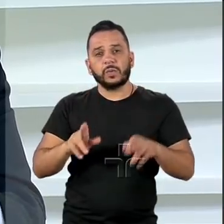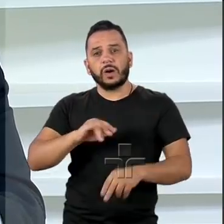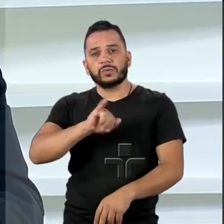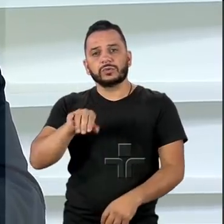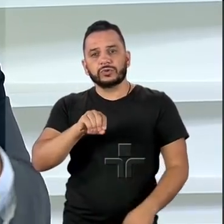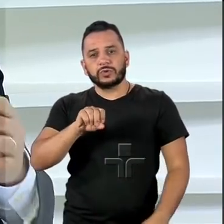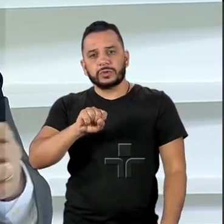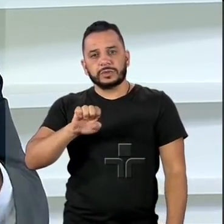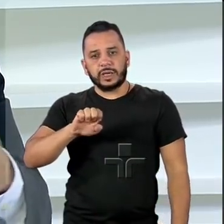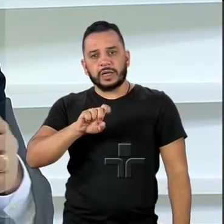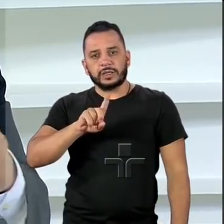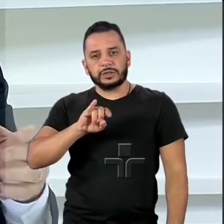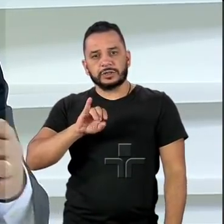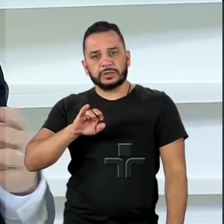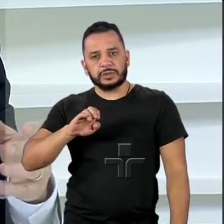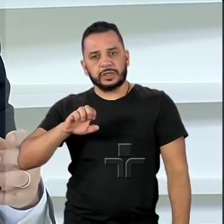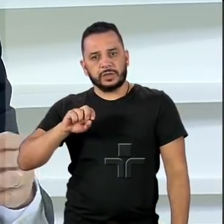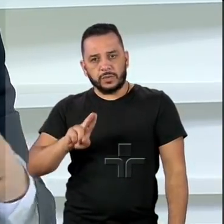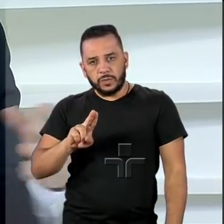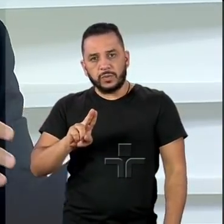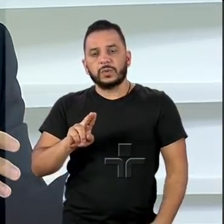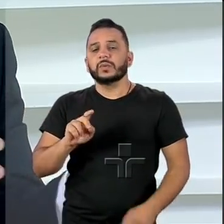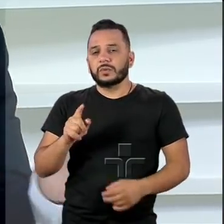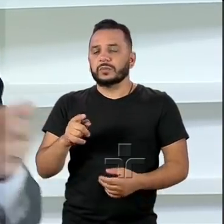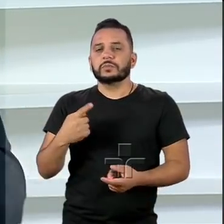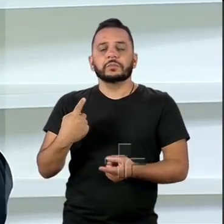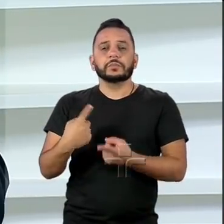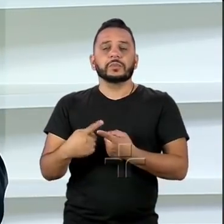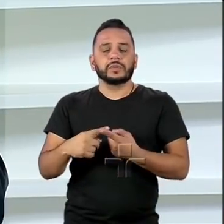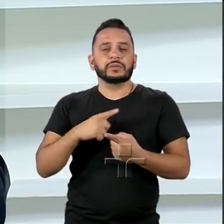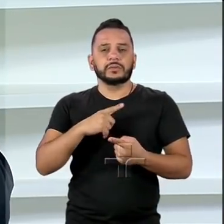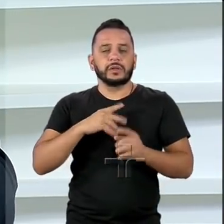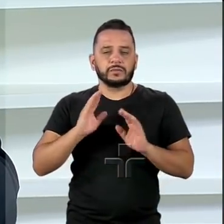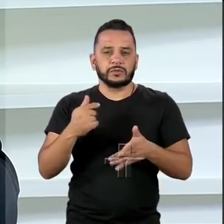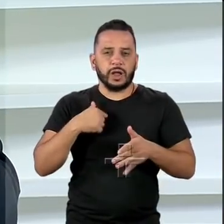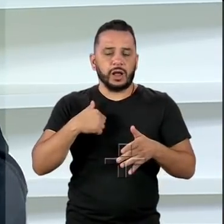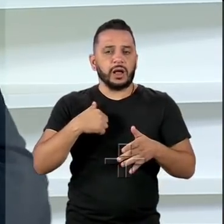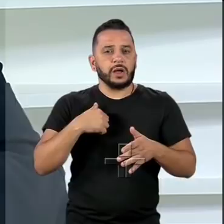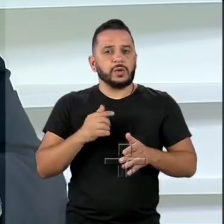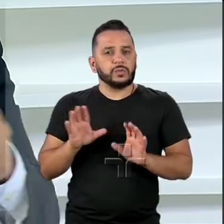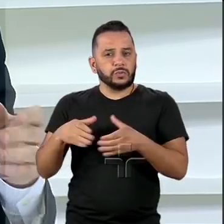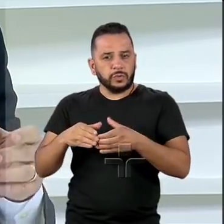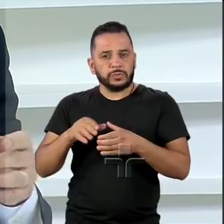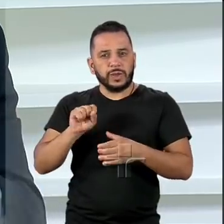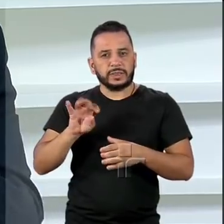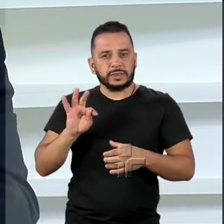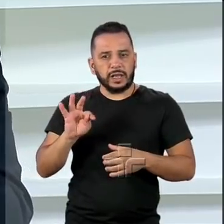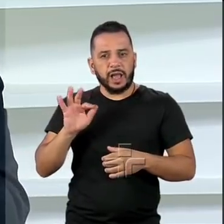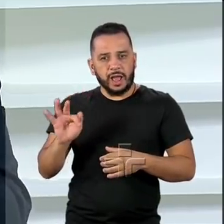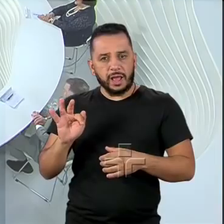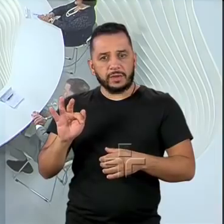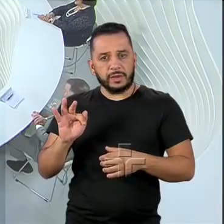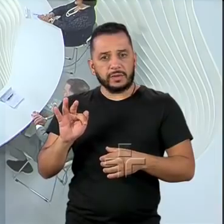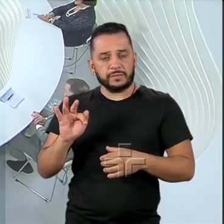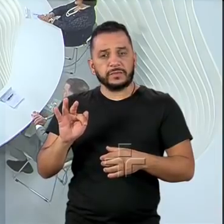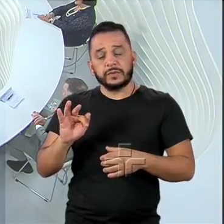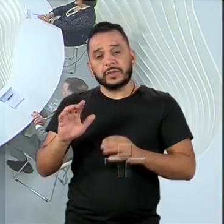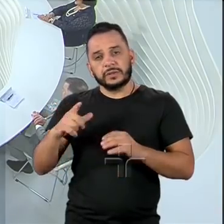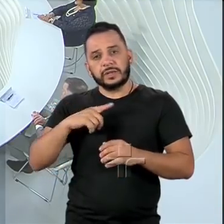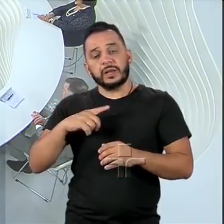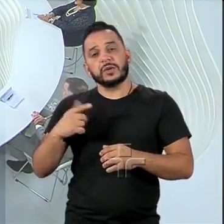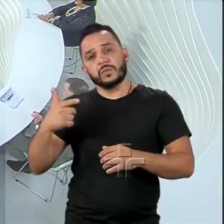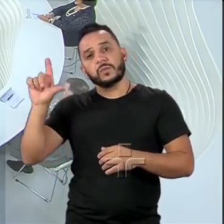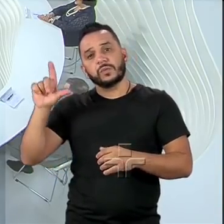uma celeuma até sobre o comportamento da primeira e a segunda turma do STF. Uns dizem que uma turma solta mais do que a